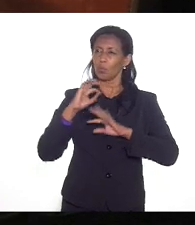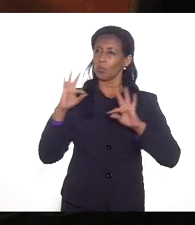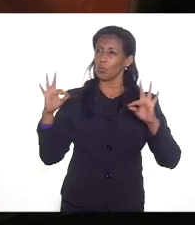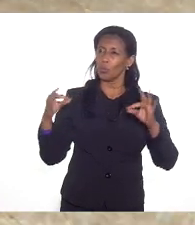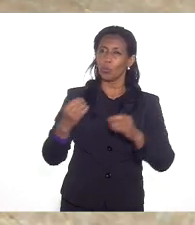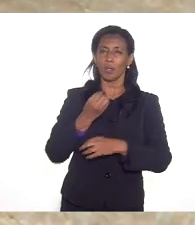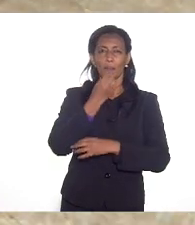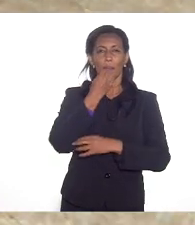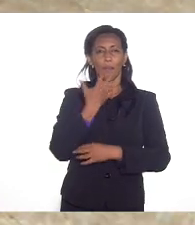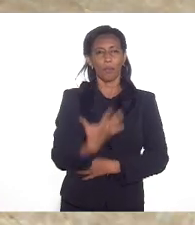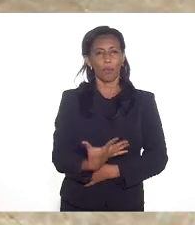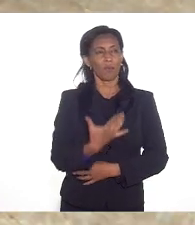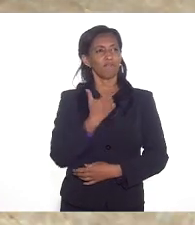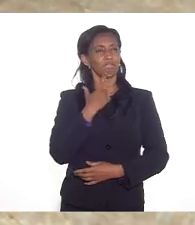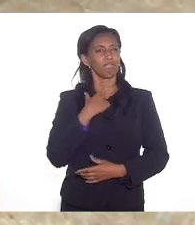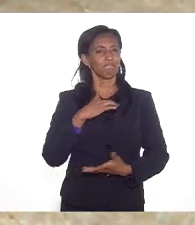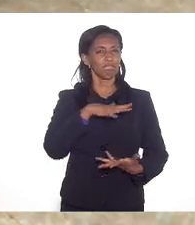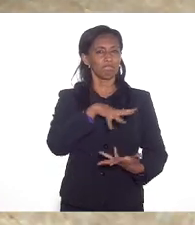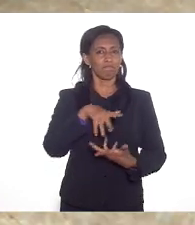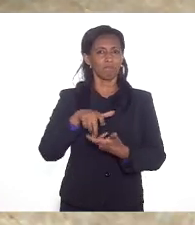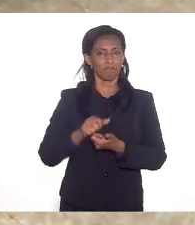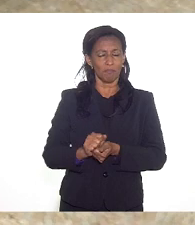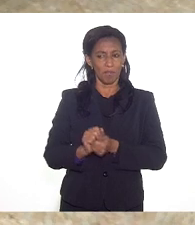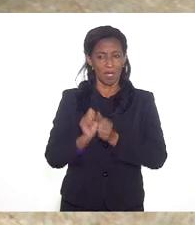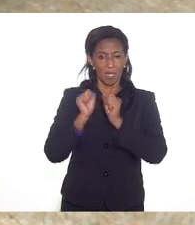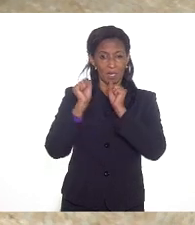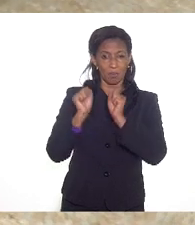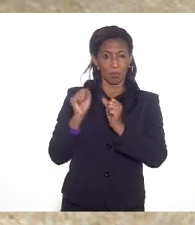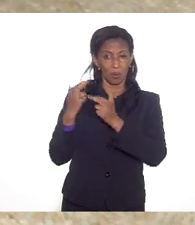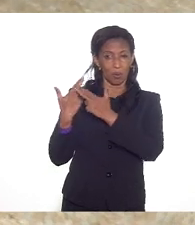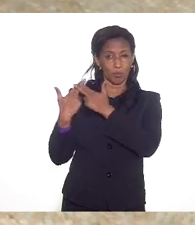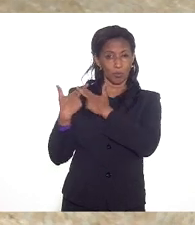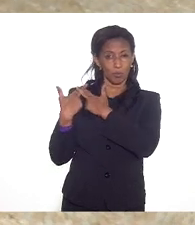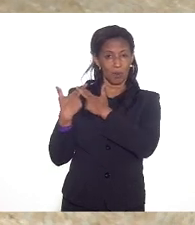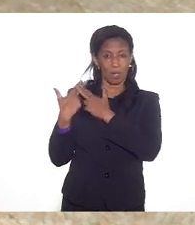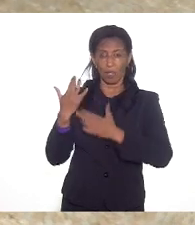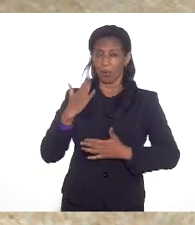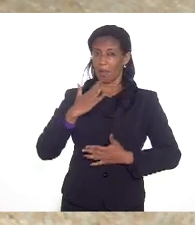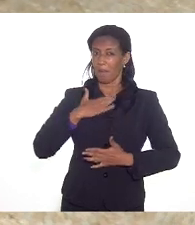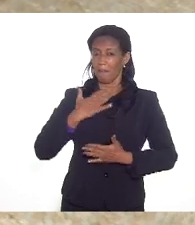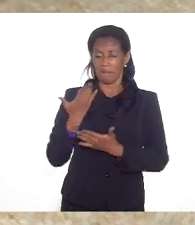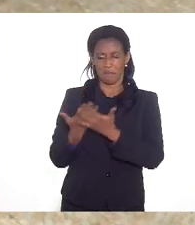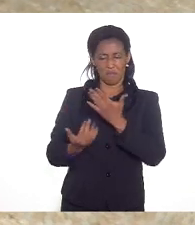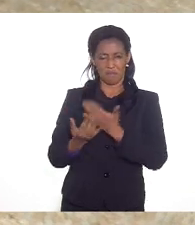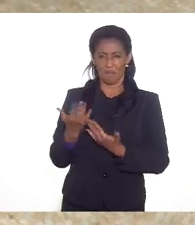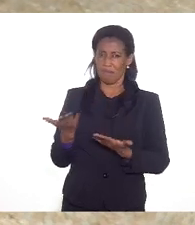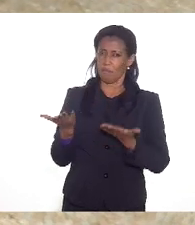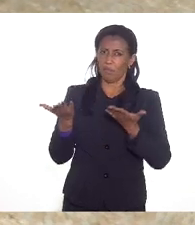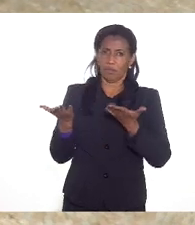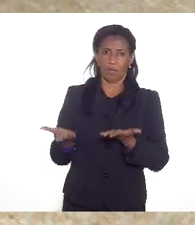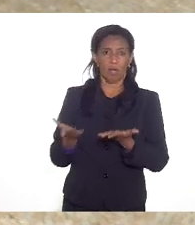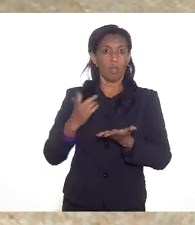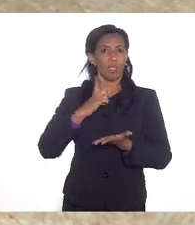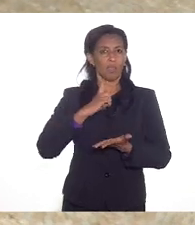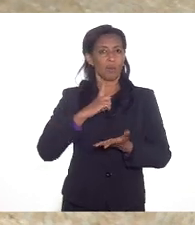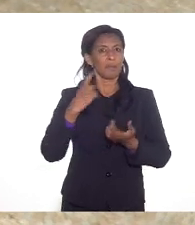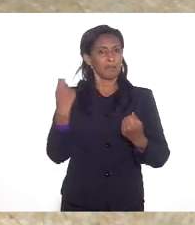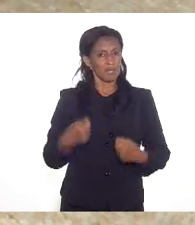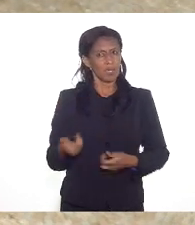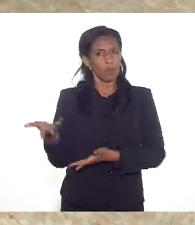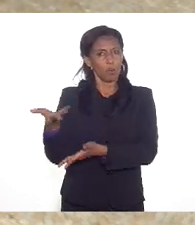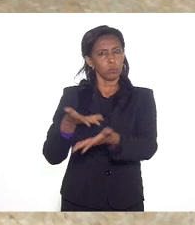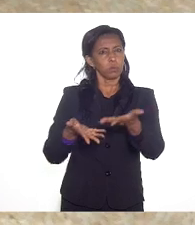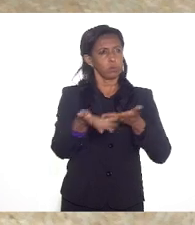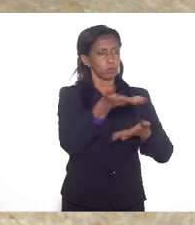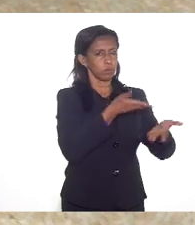do mundo Deputado esse poder de responsabilidade não está somente nas minhas mãos eu tenho que contar com a